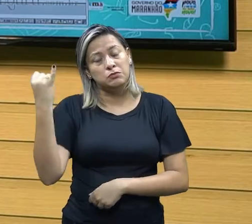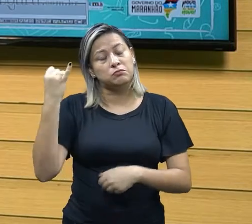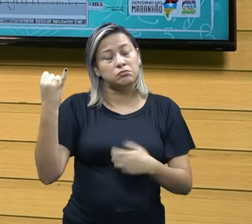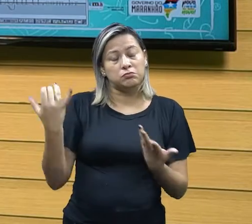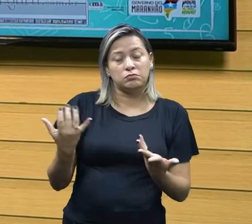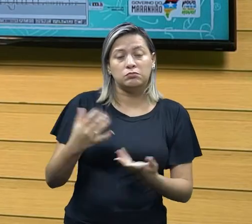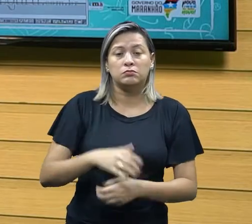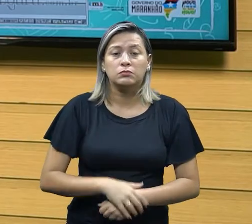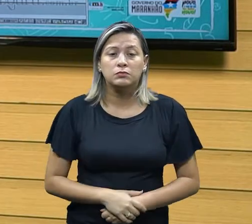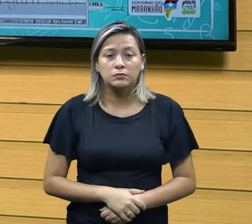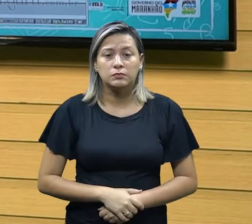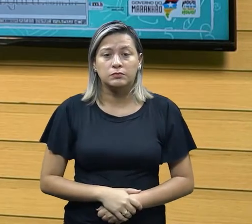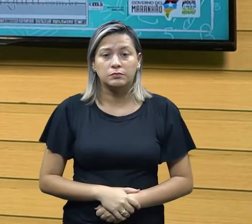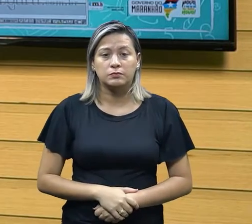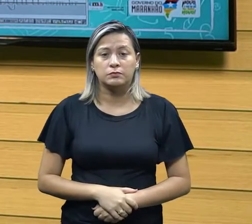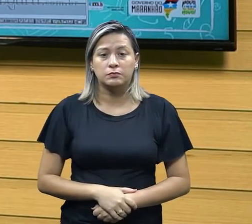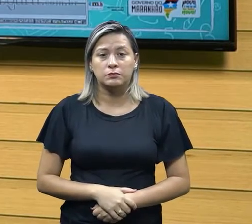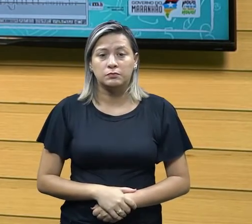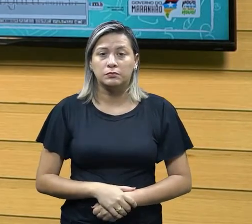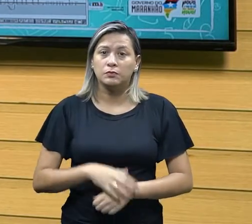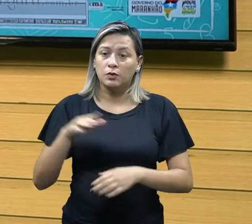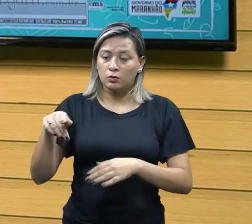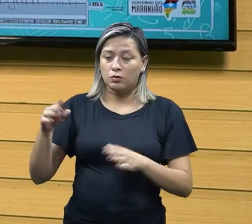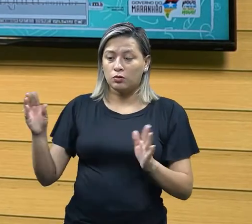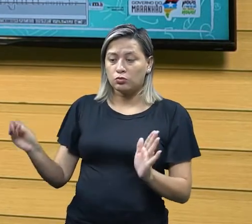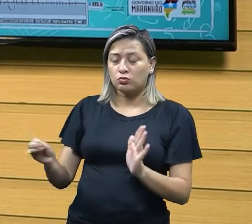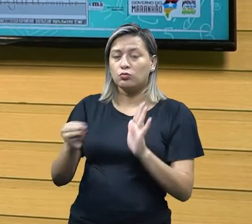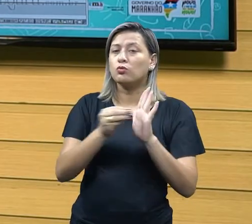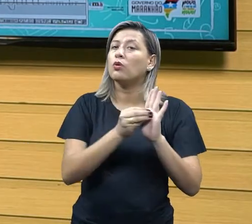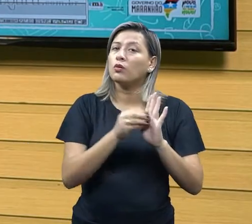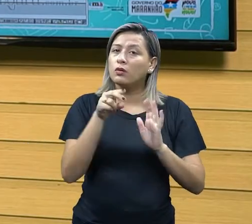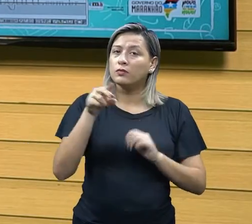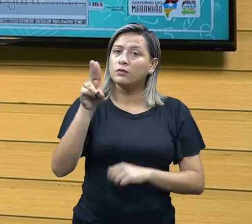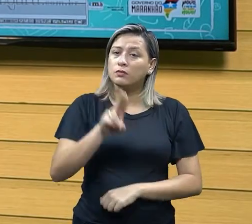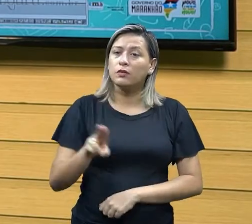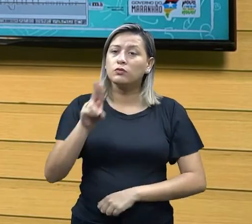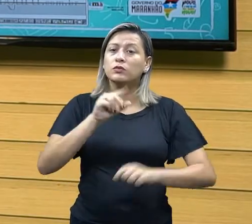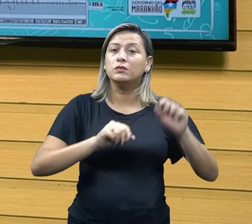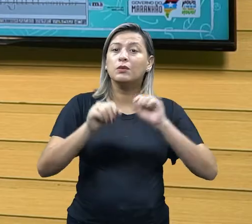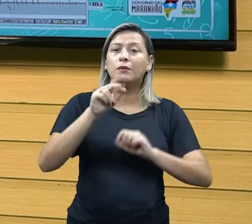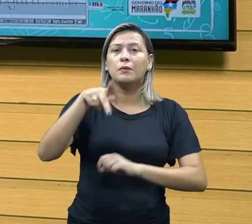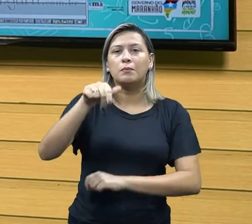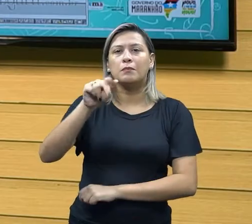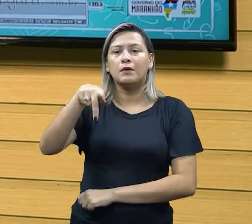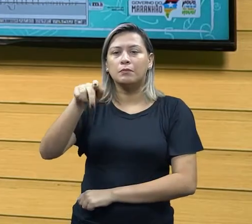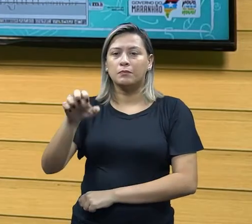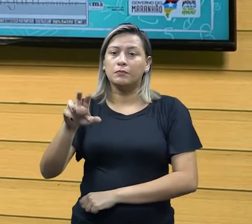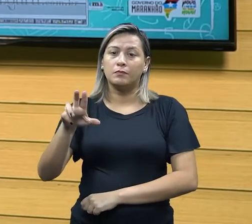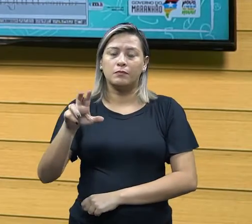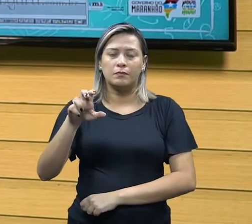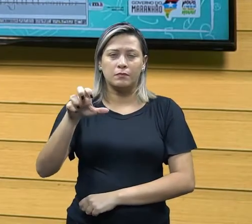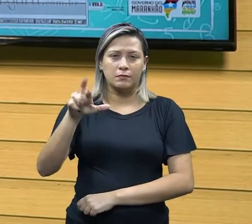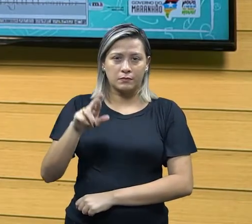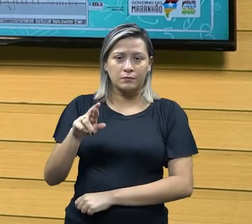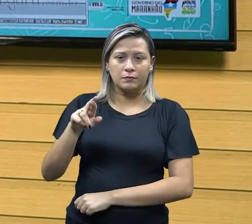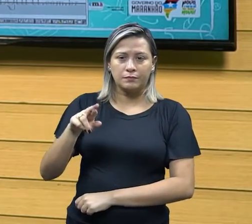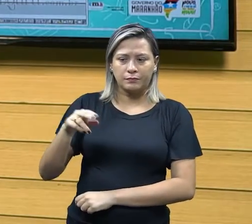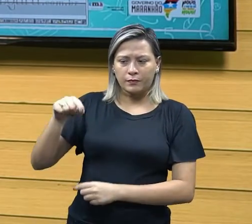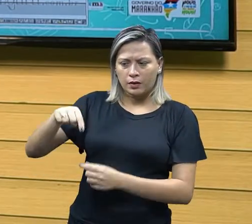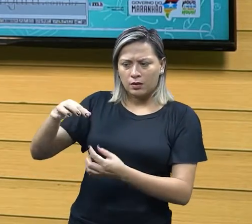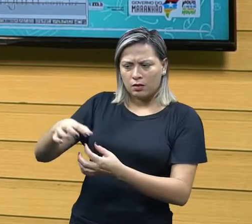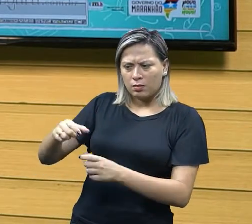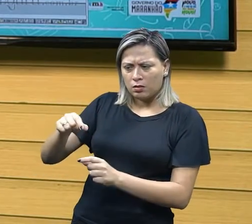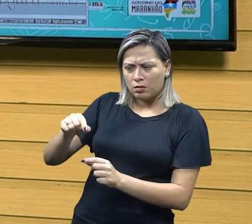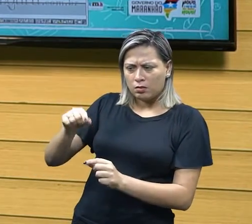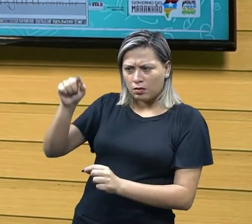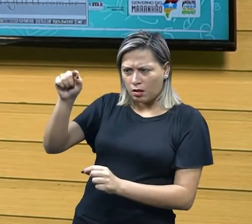informação importante que seja fundamental ser colocado ali, você vai utilizar o Paper Space. Nas laterais aqui, ó, que você pode